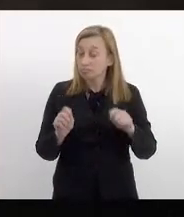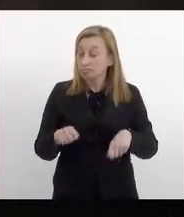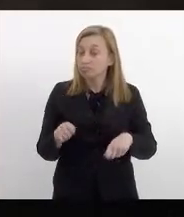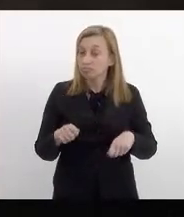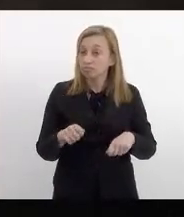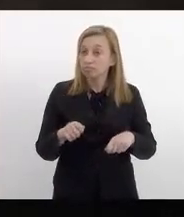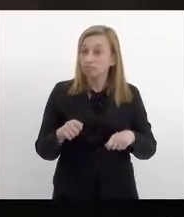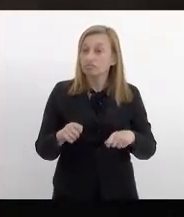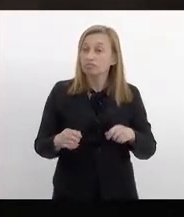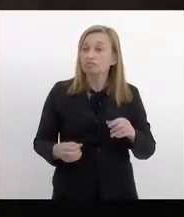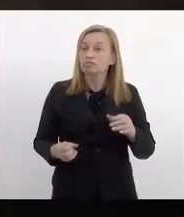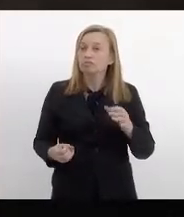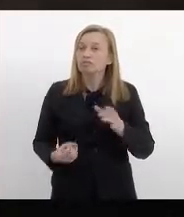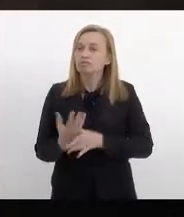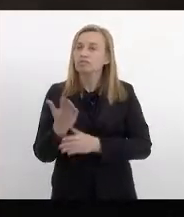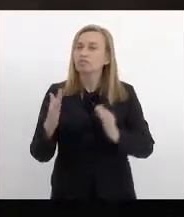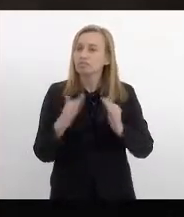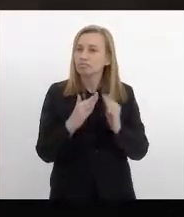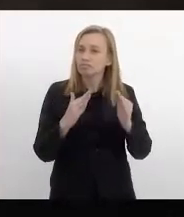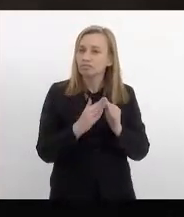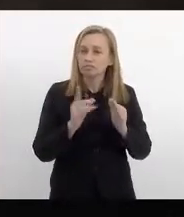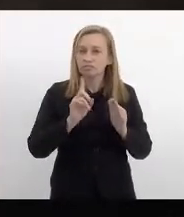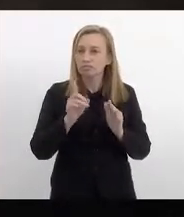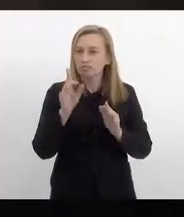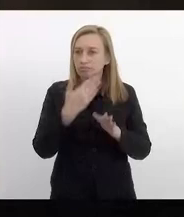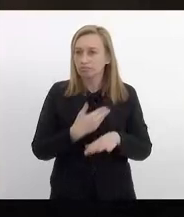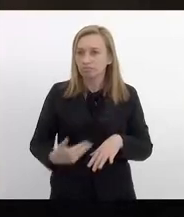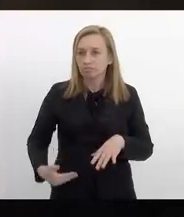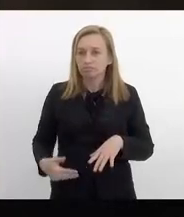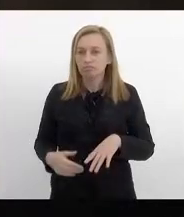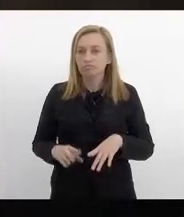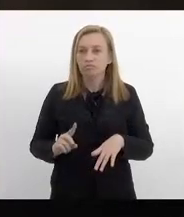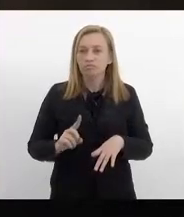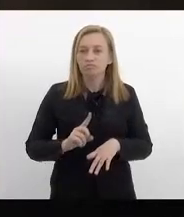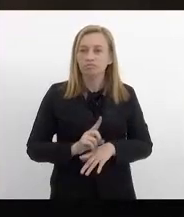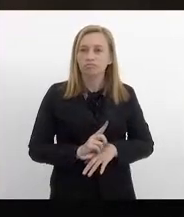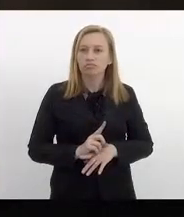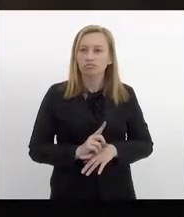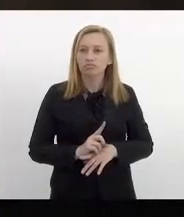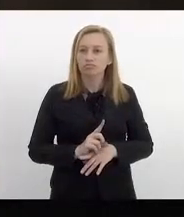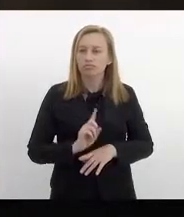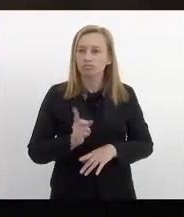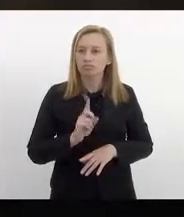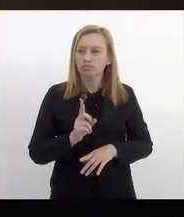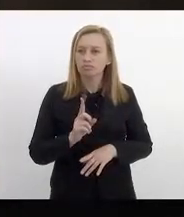parte dessa casa, não parte sequer do governo, ele não vai